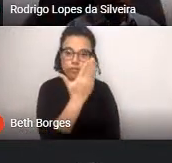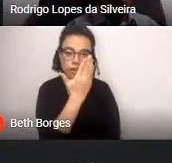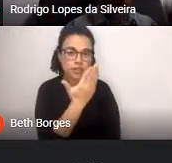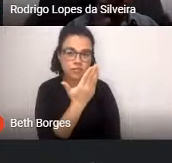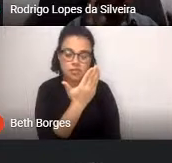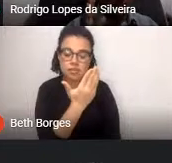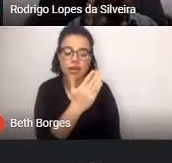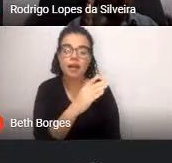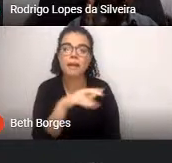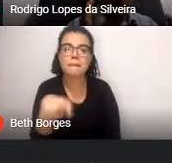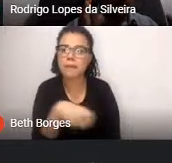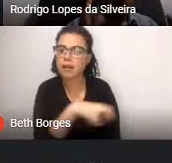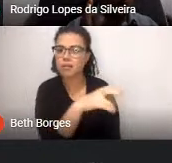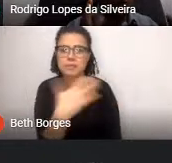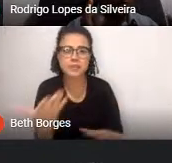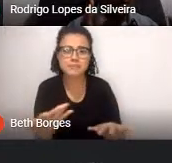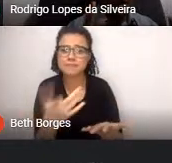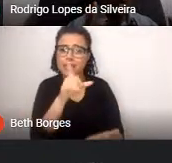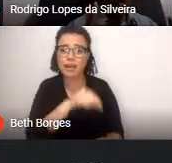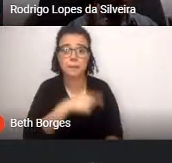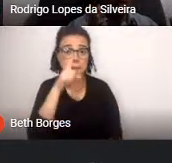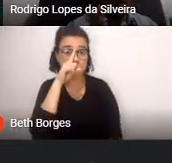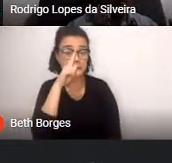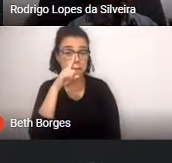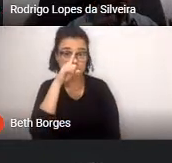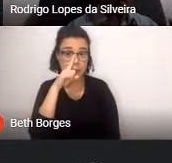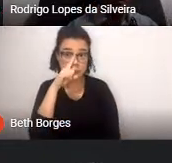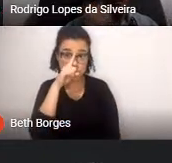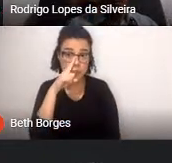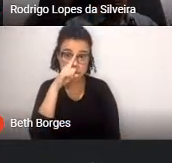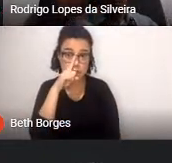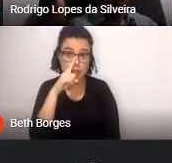trabalho. Tem alguns trabalhos que em loco não dá, tá?